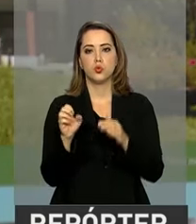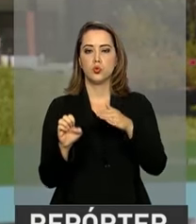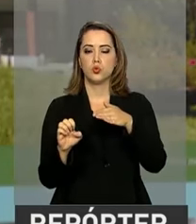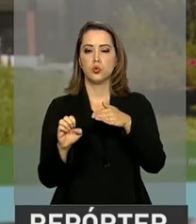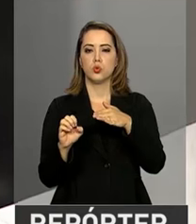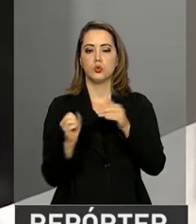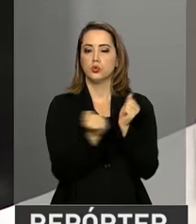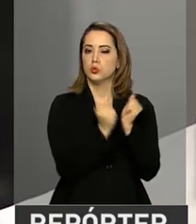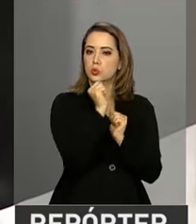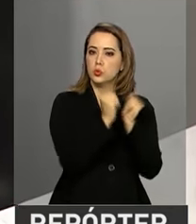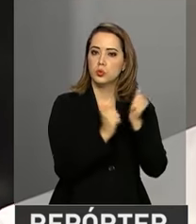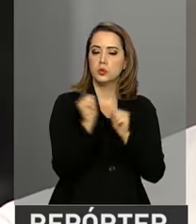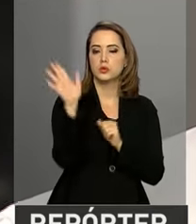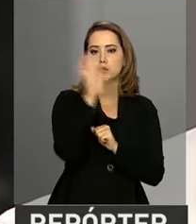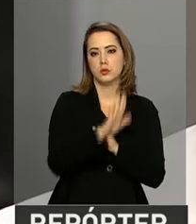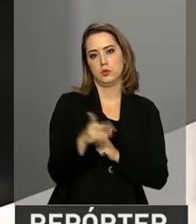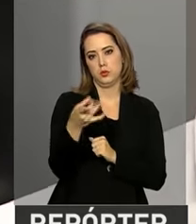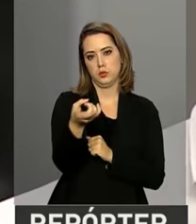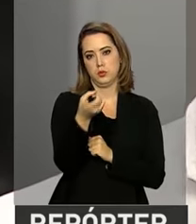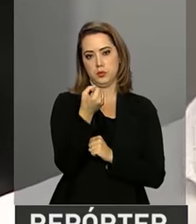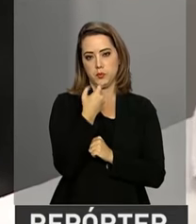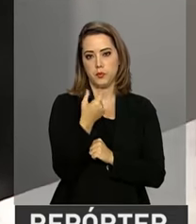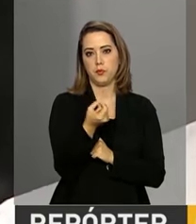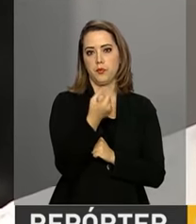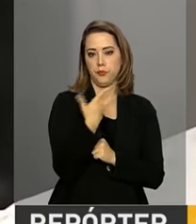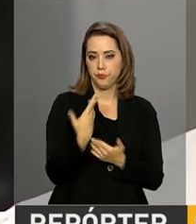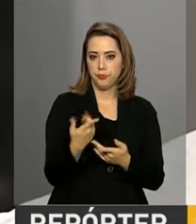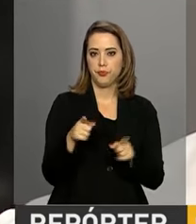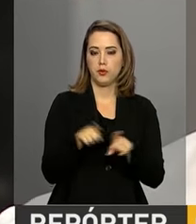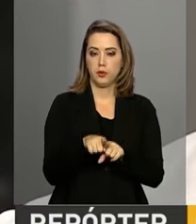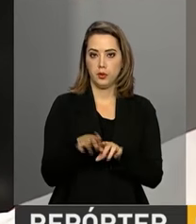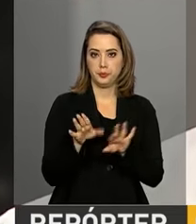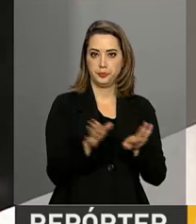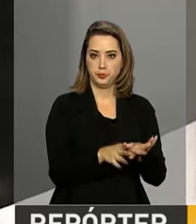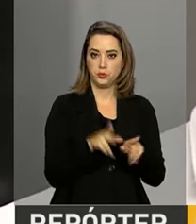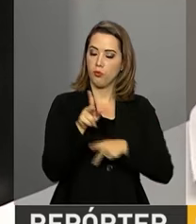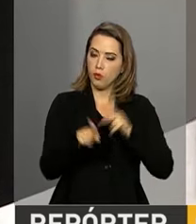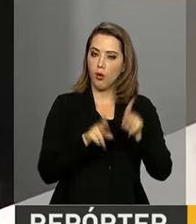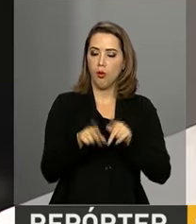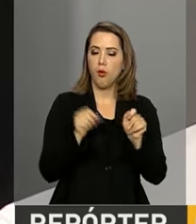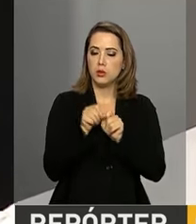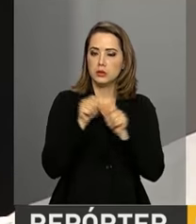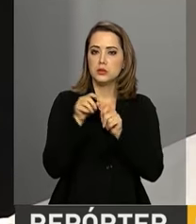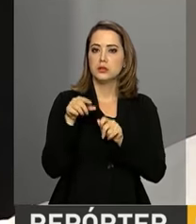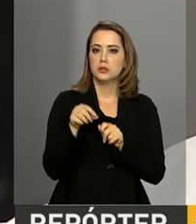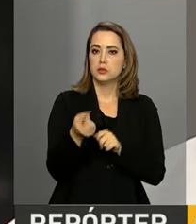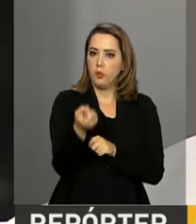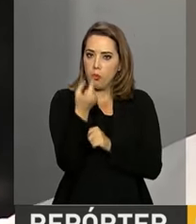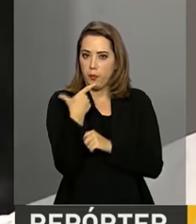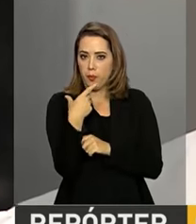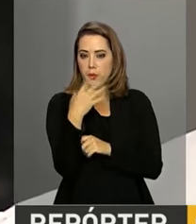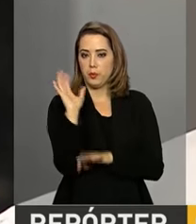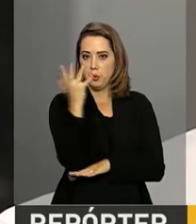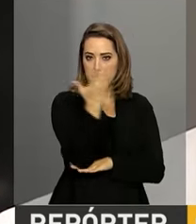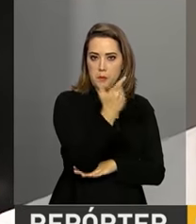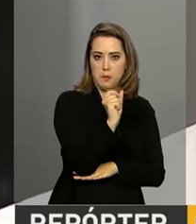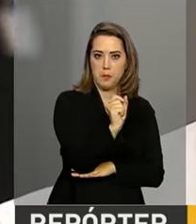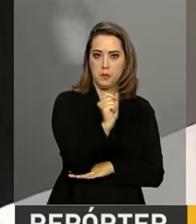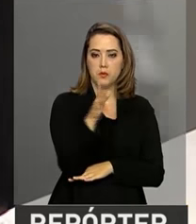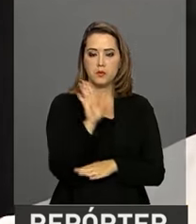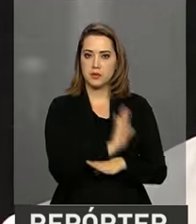medicamentos população faz uso de plantas no momento que você inclui ela na questão do uso do medicamento desenvolvido a partir de uma